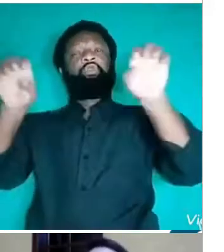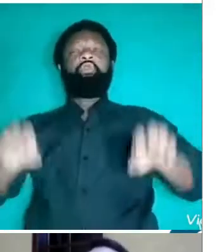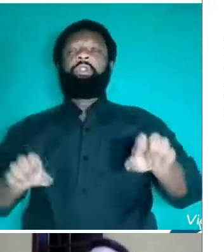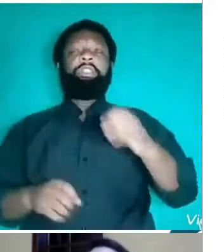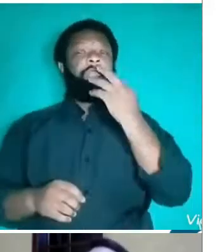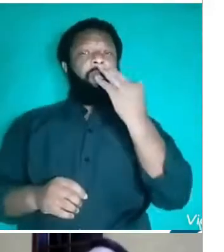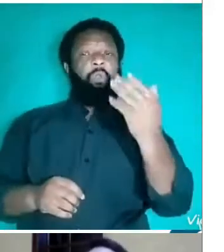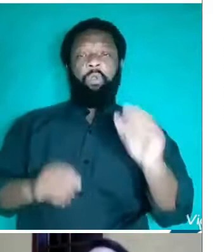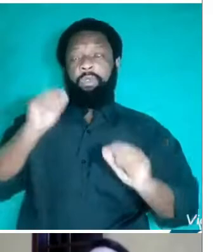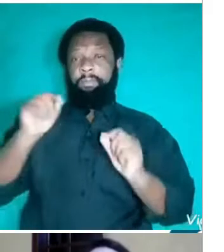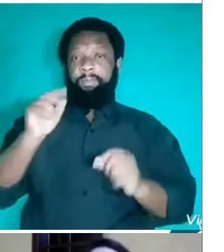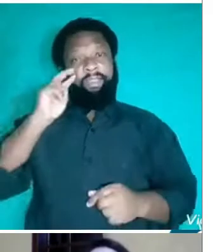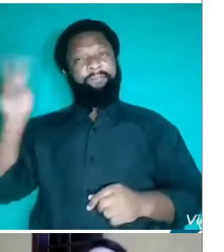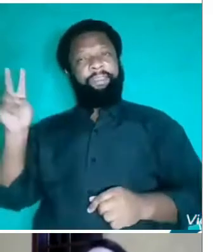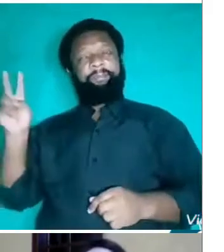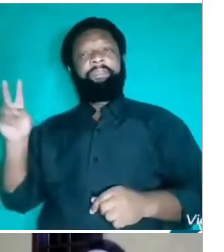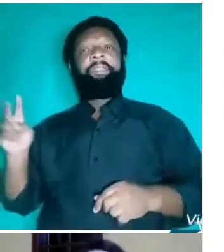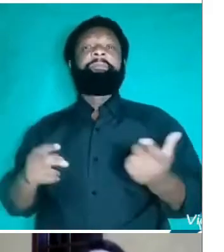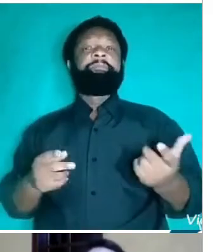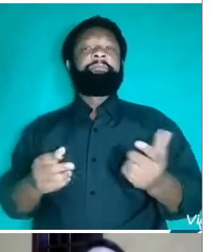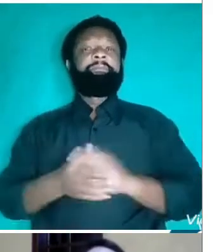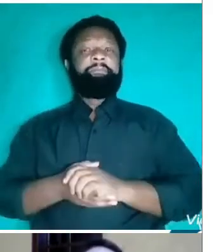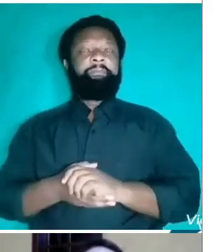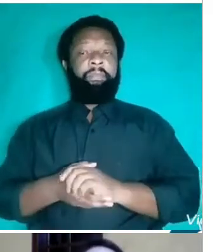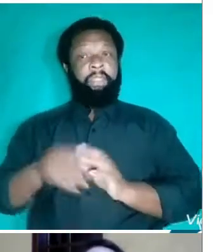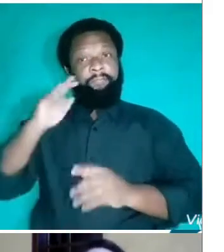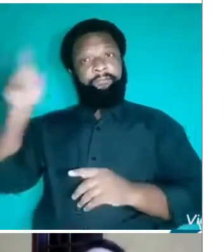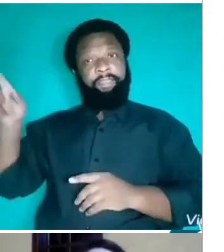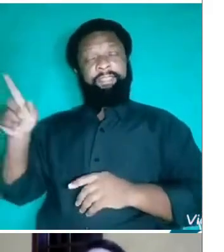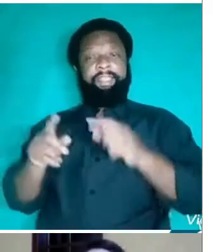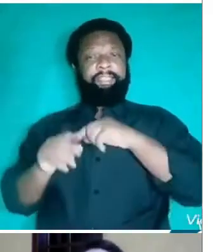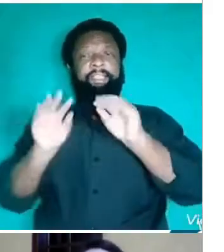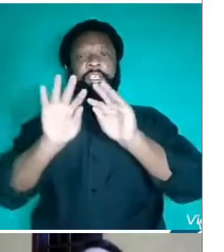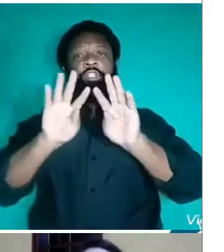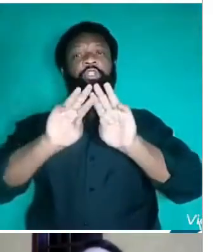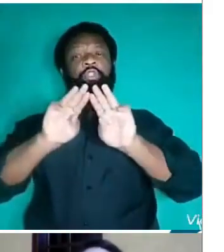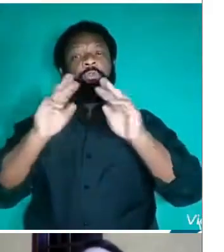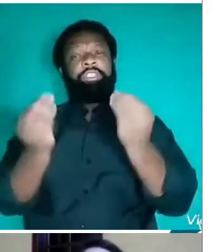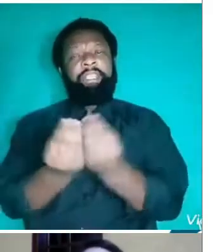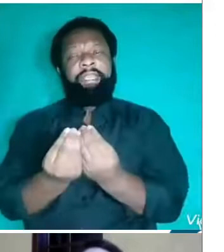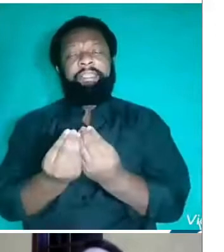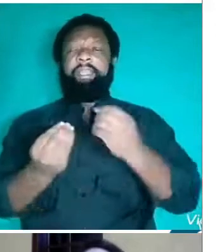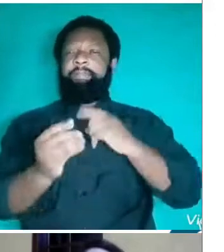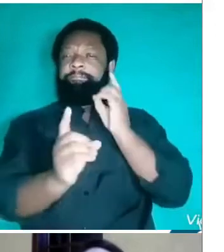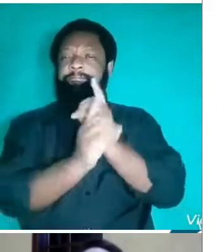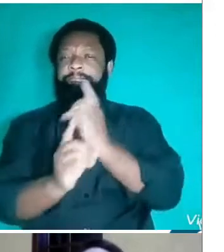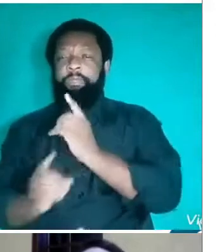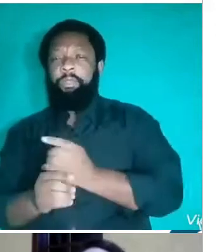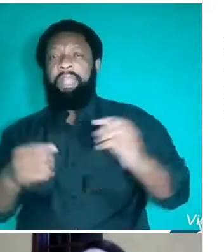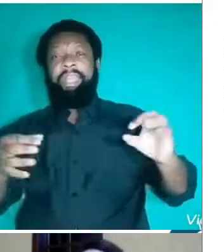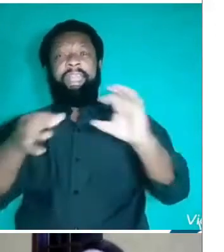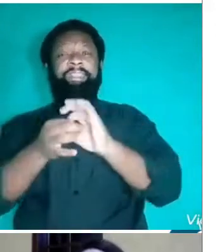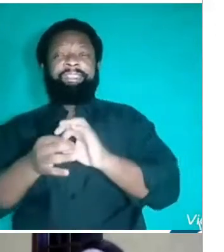corante. Então, a gente tem aí a estrutura do índigo. Nessa substância, encontramos um número de ligações